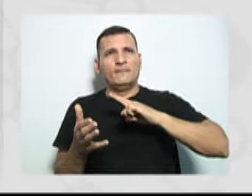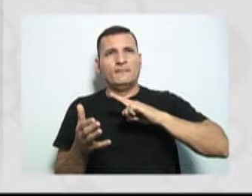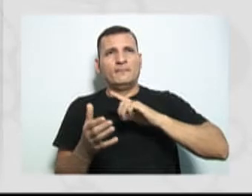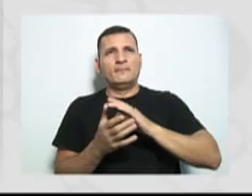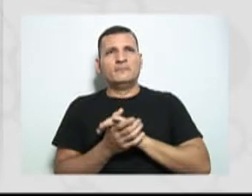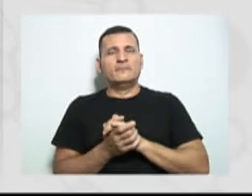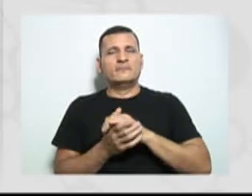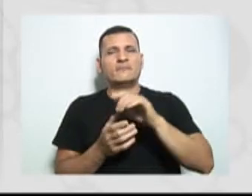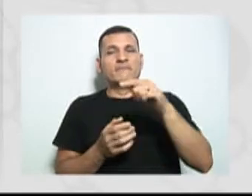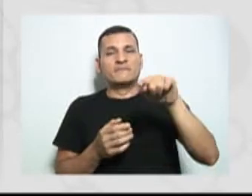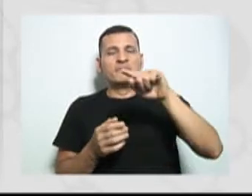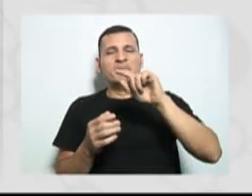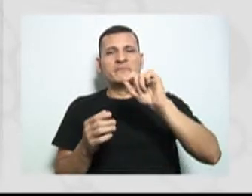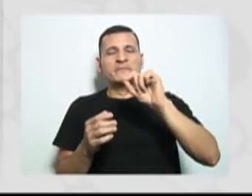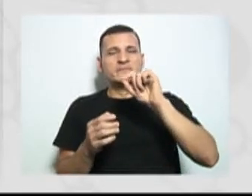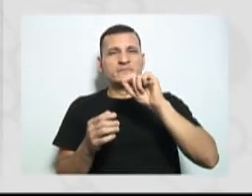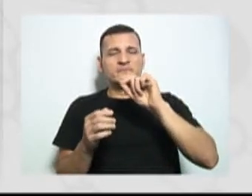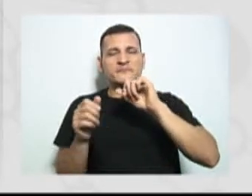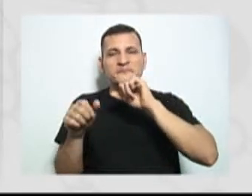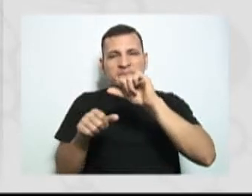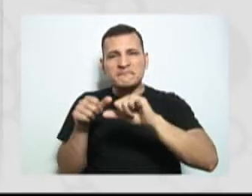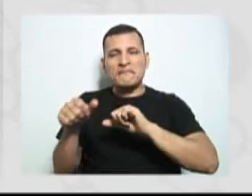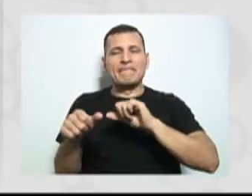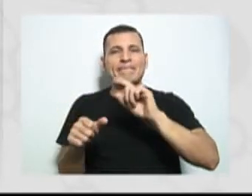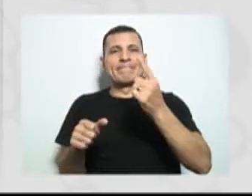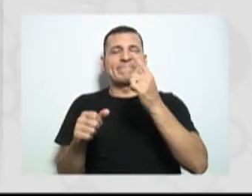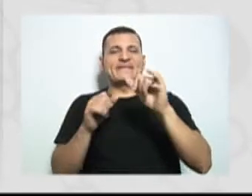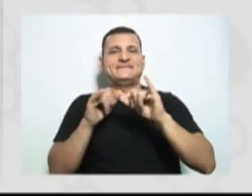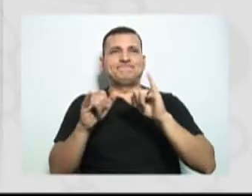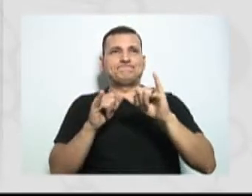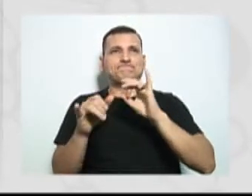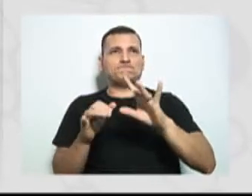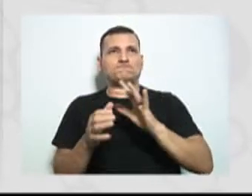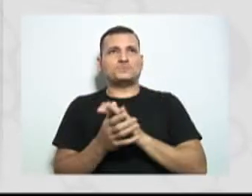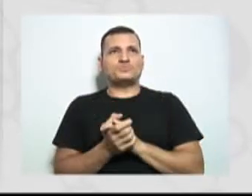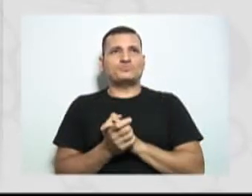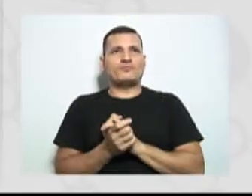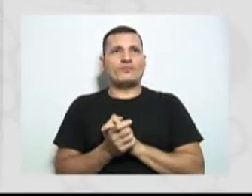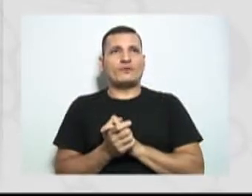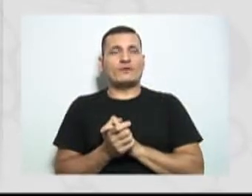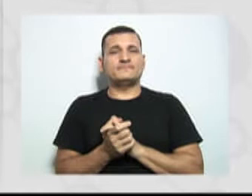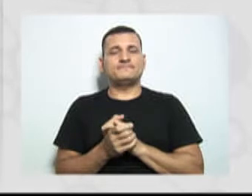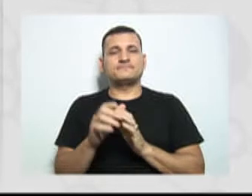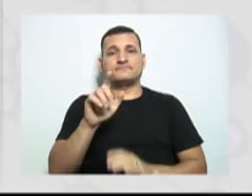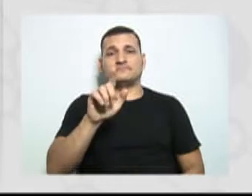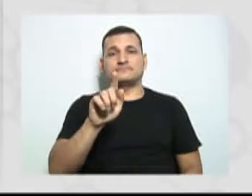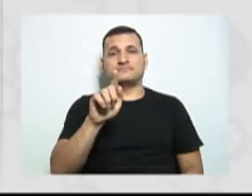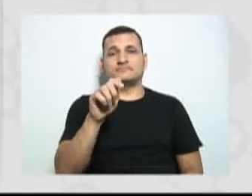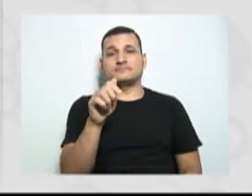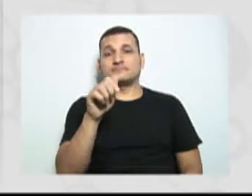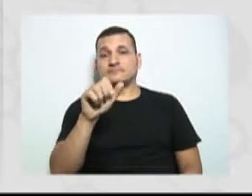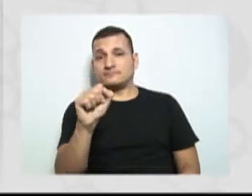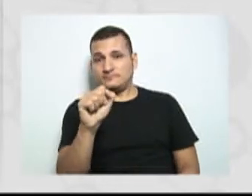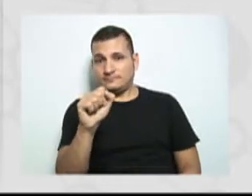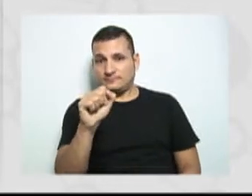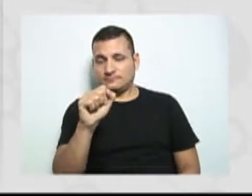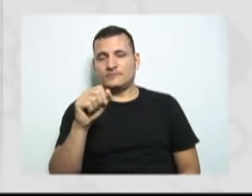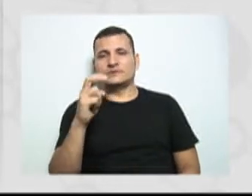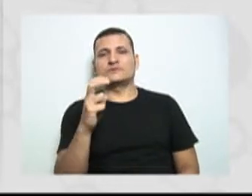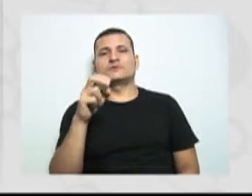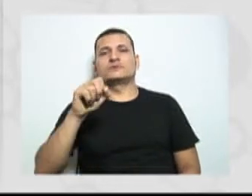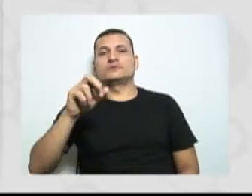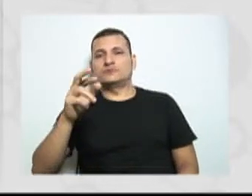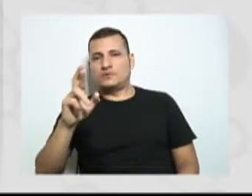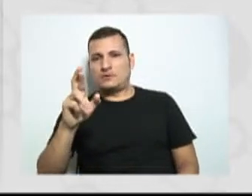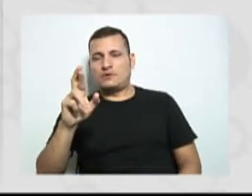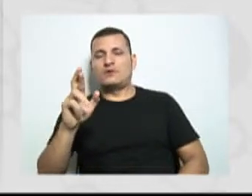vão modificar somente uma informação, que é essa questão do preço da botija de gás, que está como R$ 58,00, e ela vai ser o